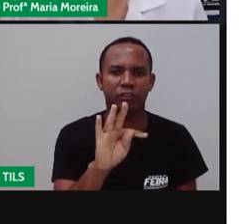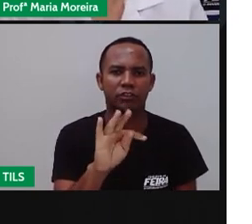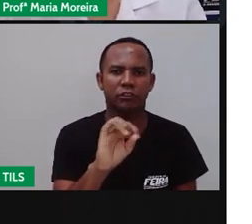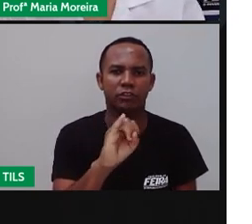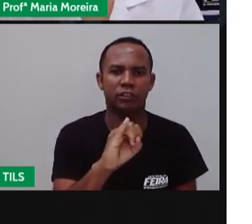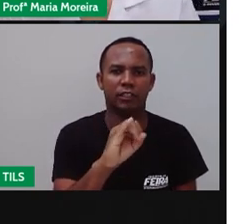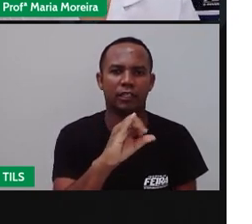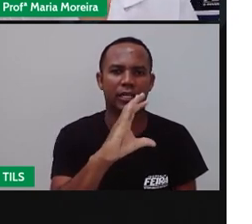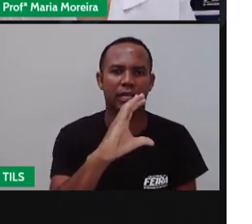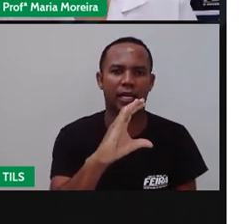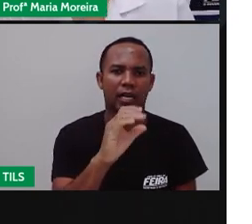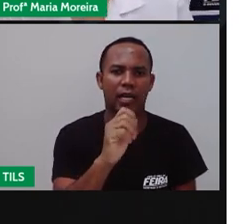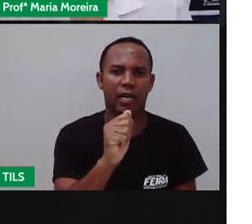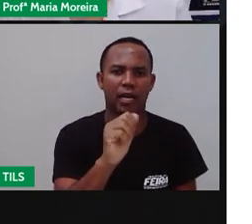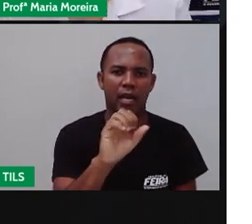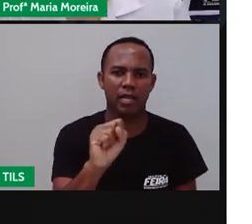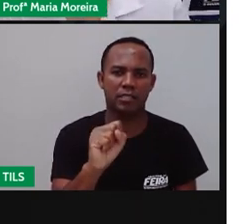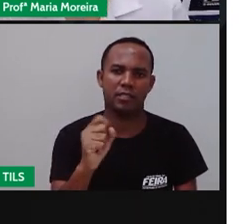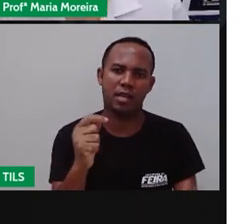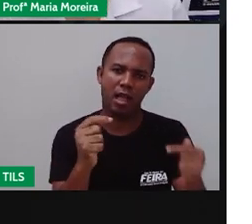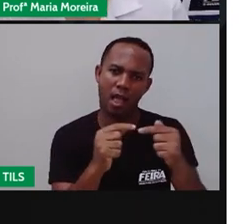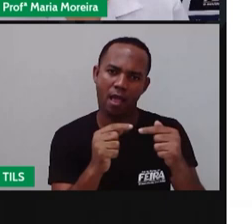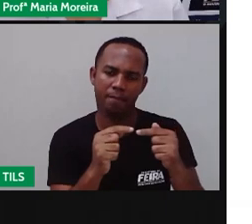a natureza ou as